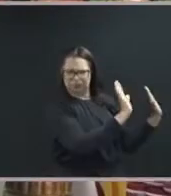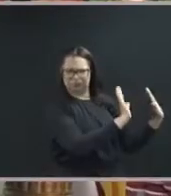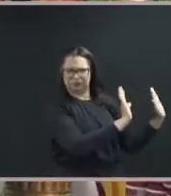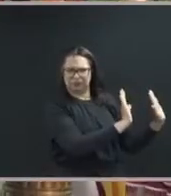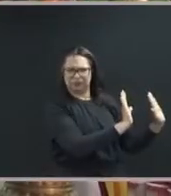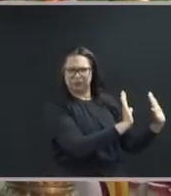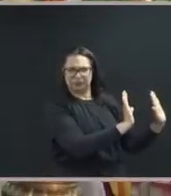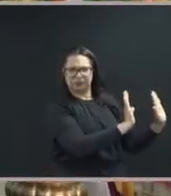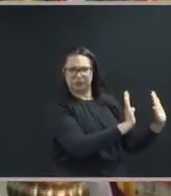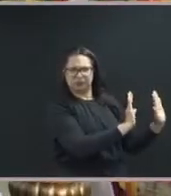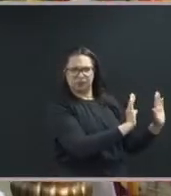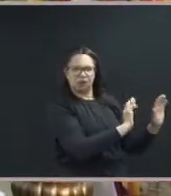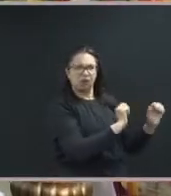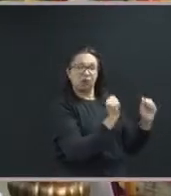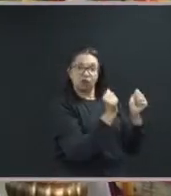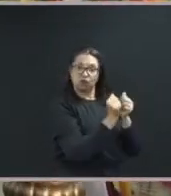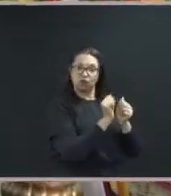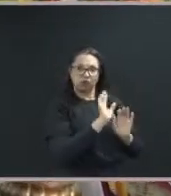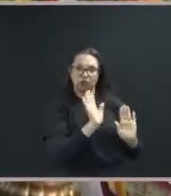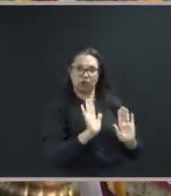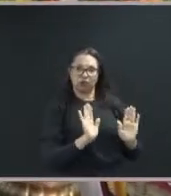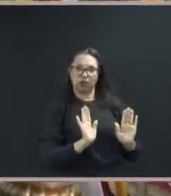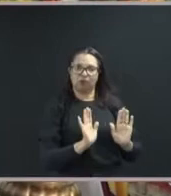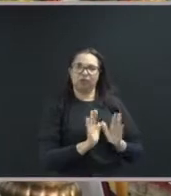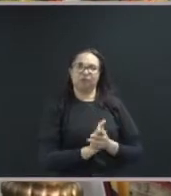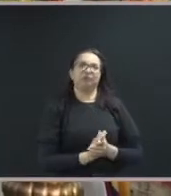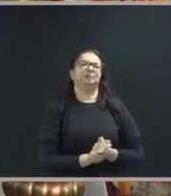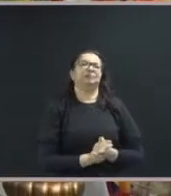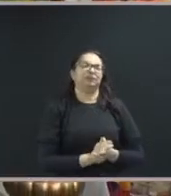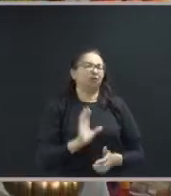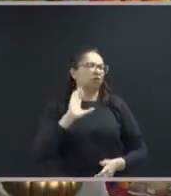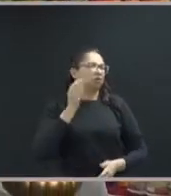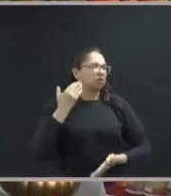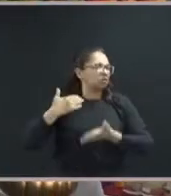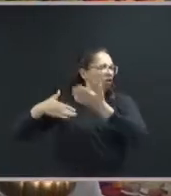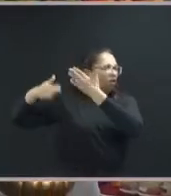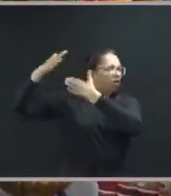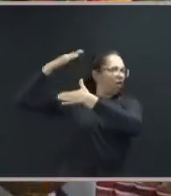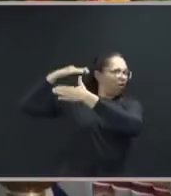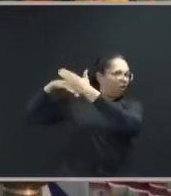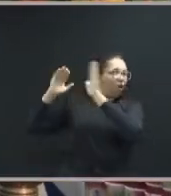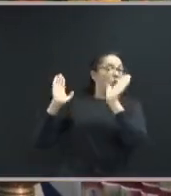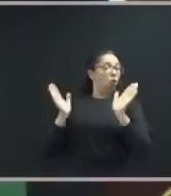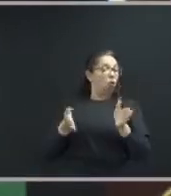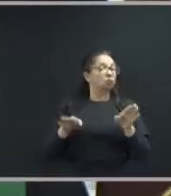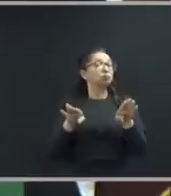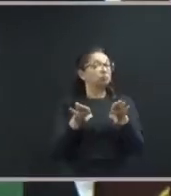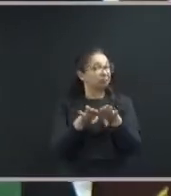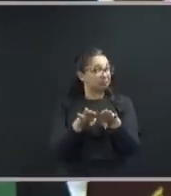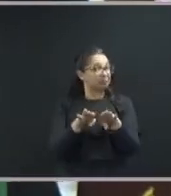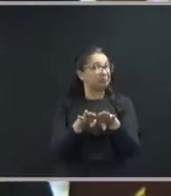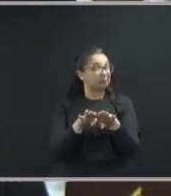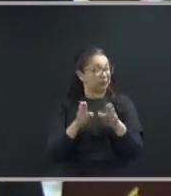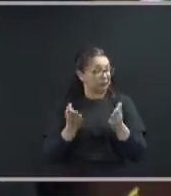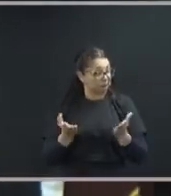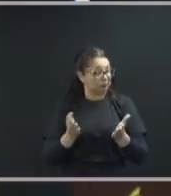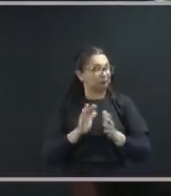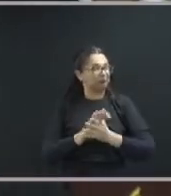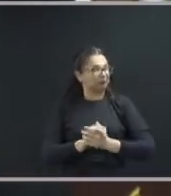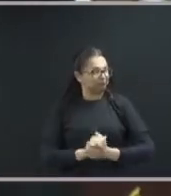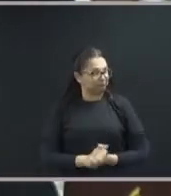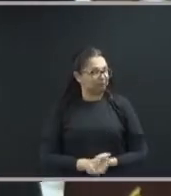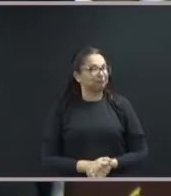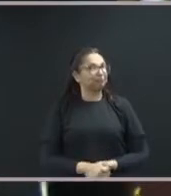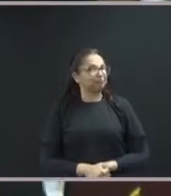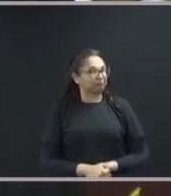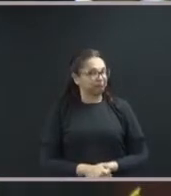Não se envolva, que a coisa é séria, irmão. Escute o que eu vou dizer. Por que que a gente vê pessoas que não tem marido de uma só